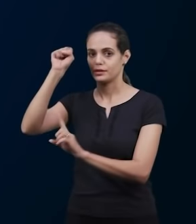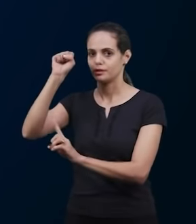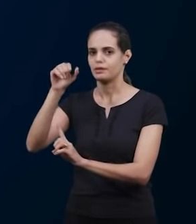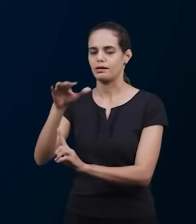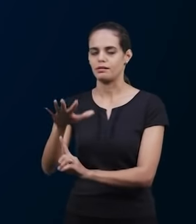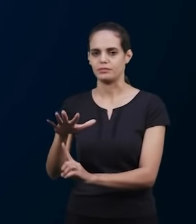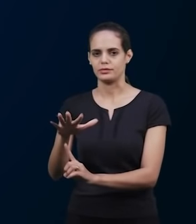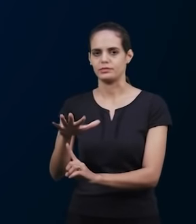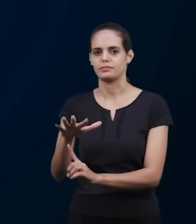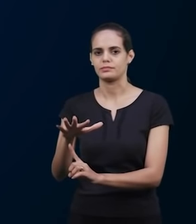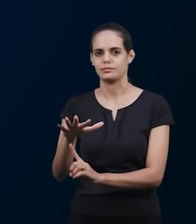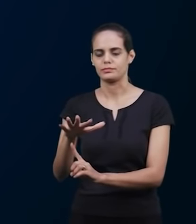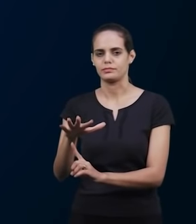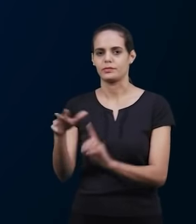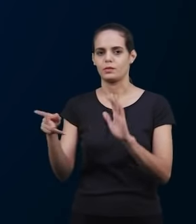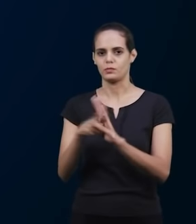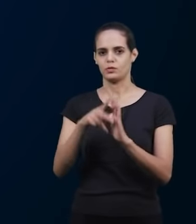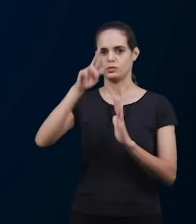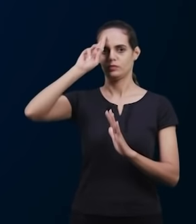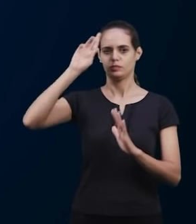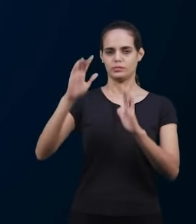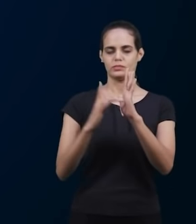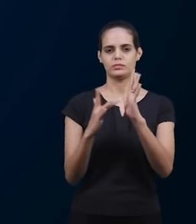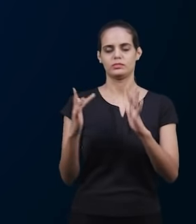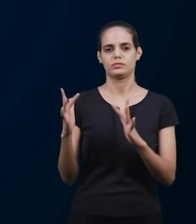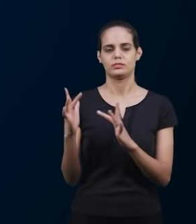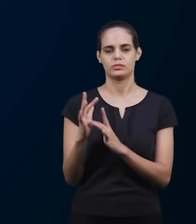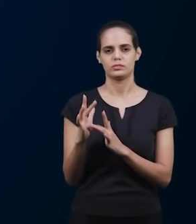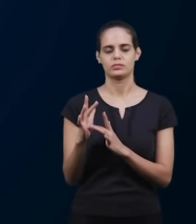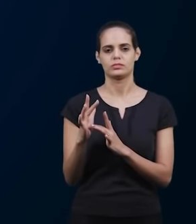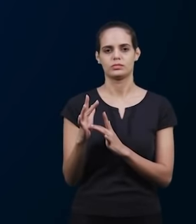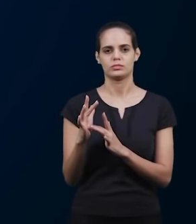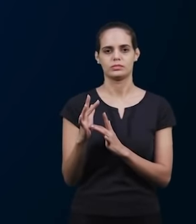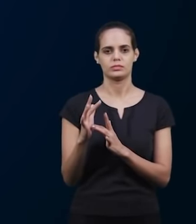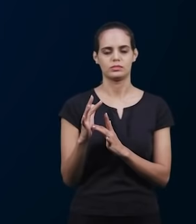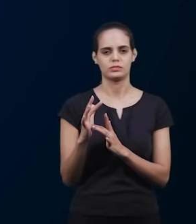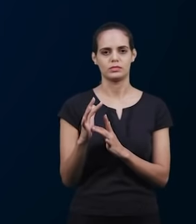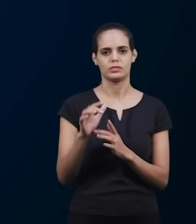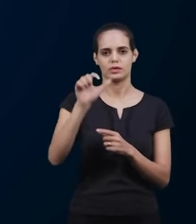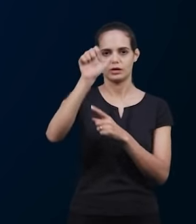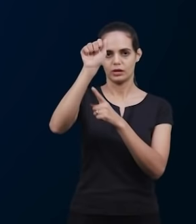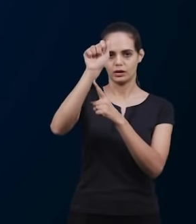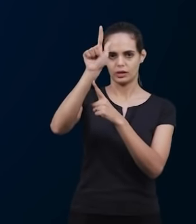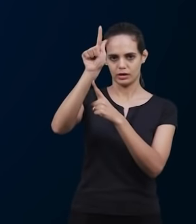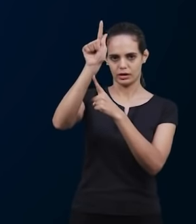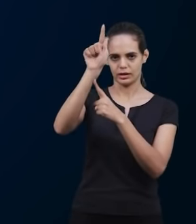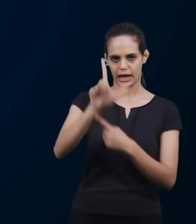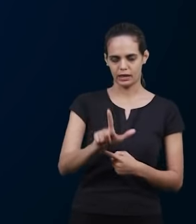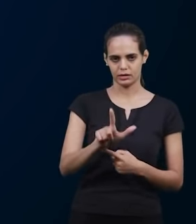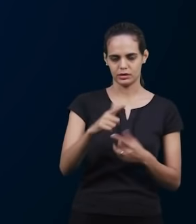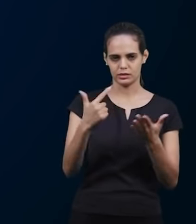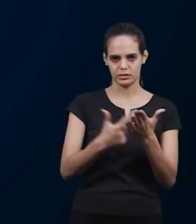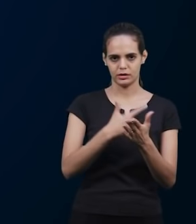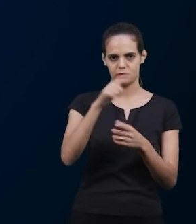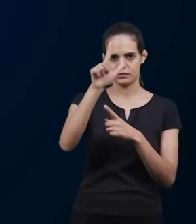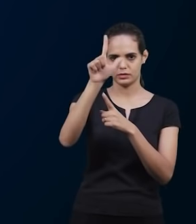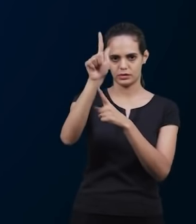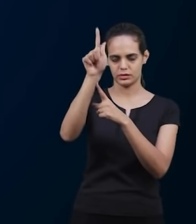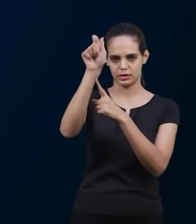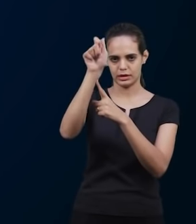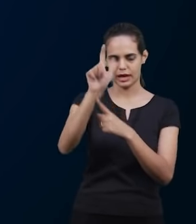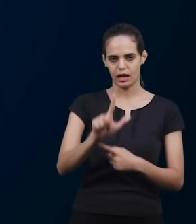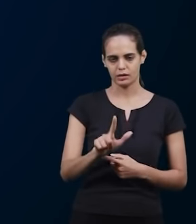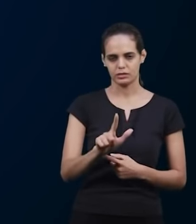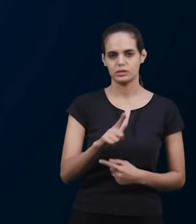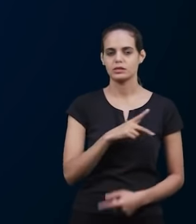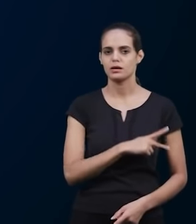graça do Senhor Jesus, E está escrito em Gálatas, epístola